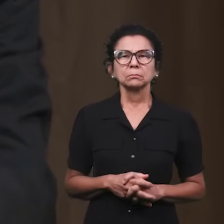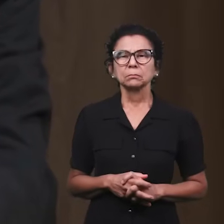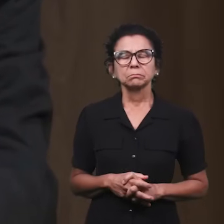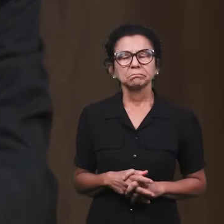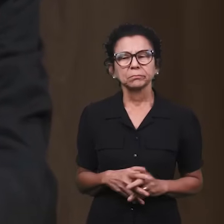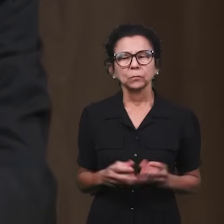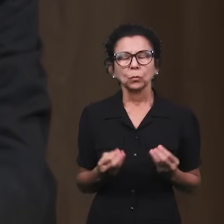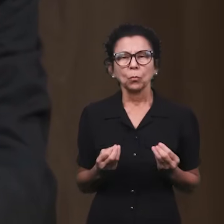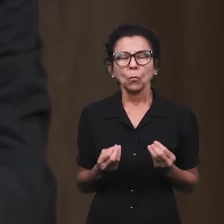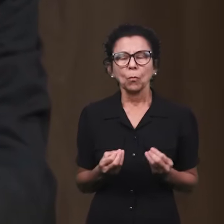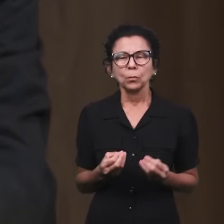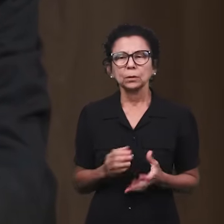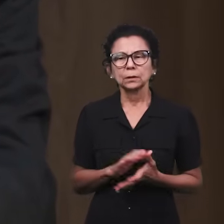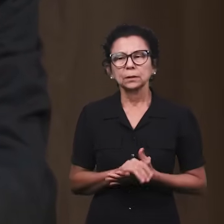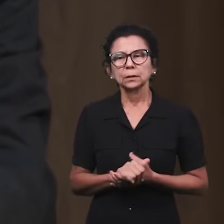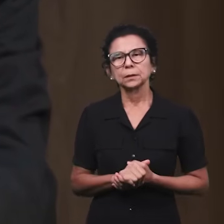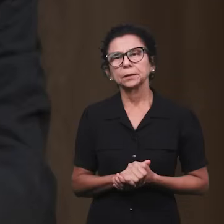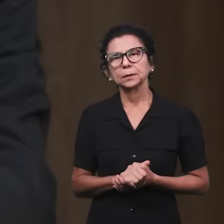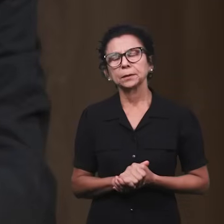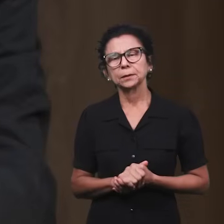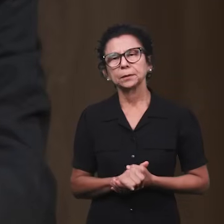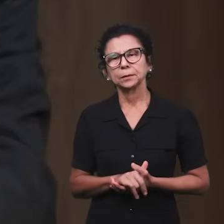essa capacidade de discernimento,